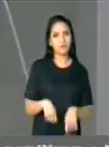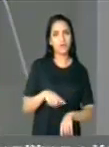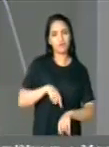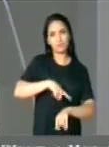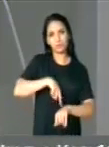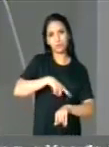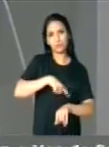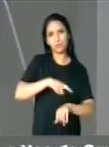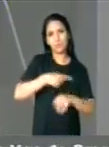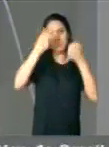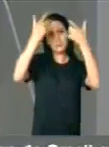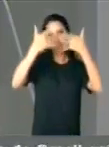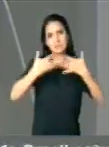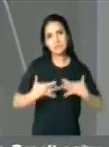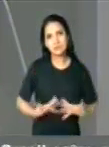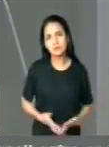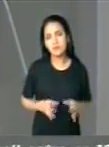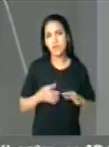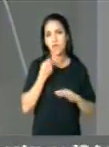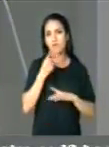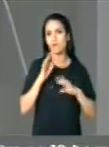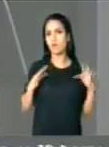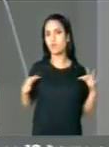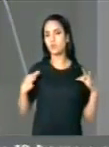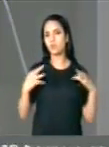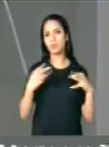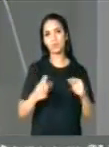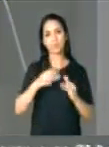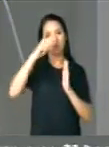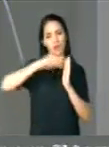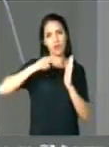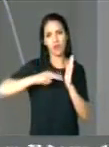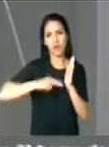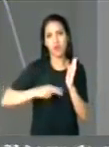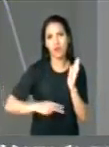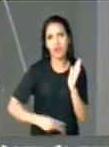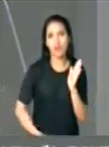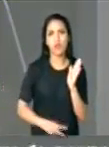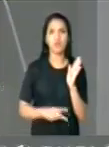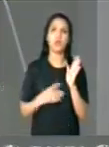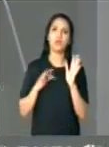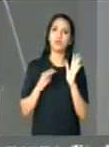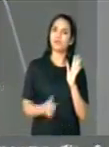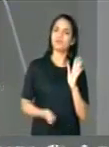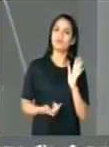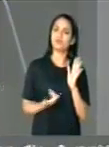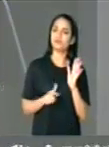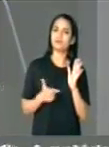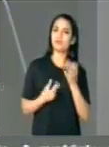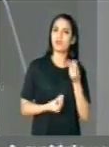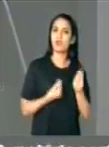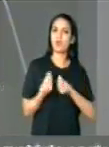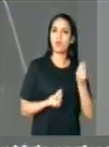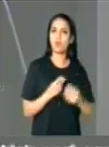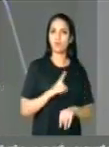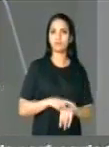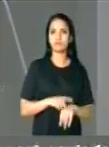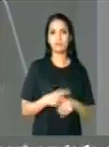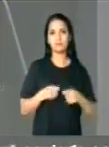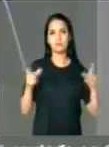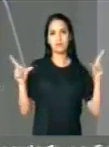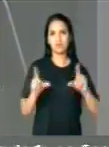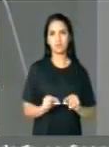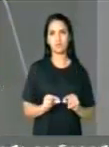que nós possamos fazer uma leitura mais consistente de uma análise feita, a não ser no